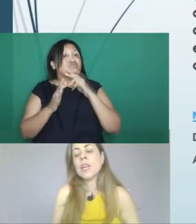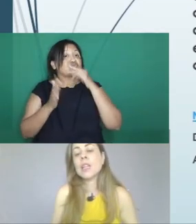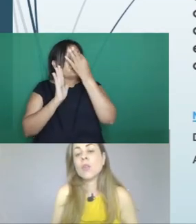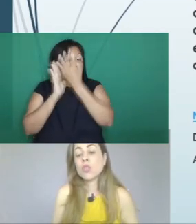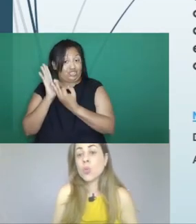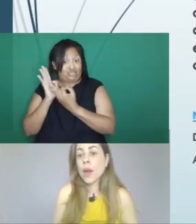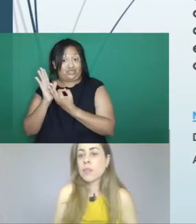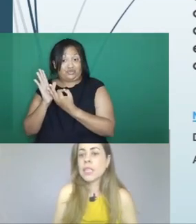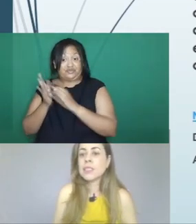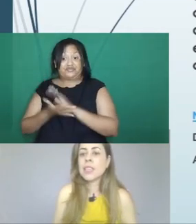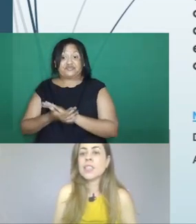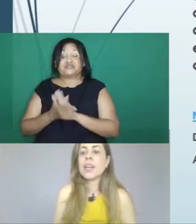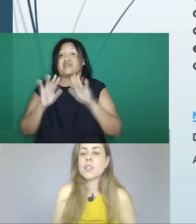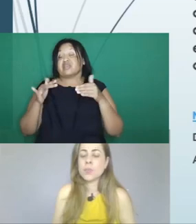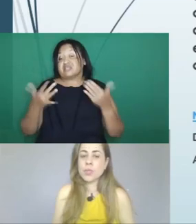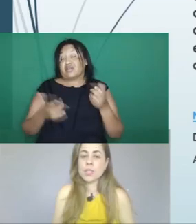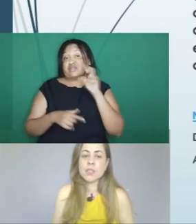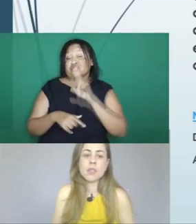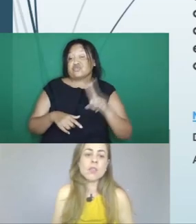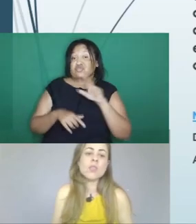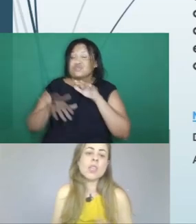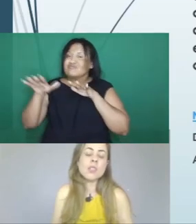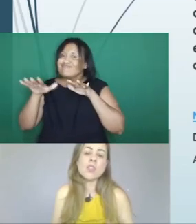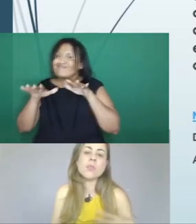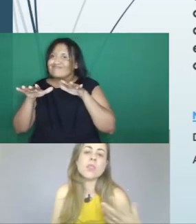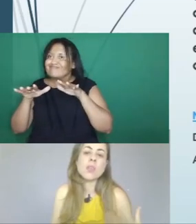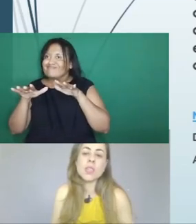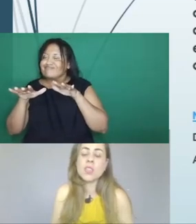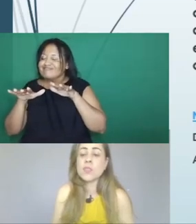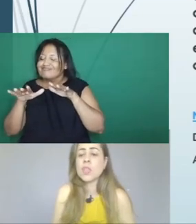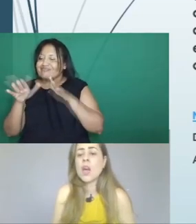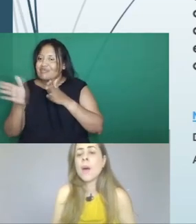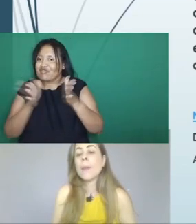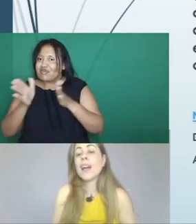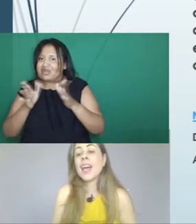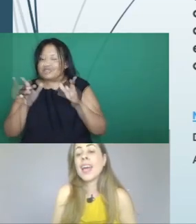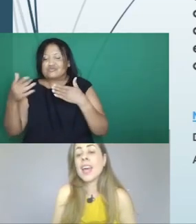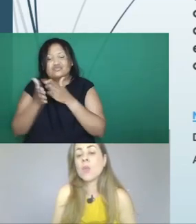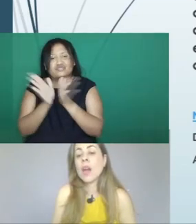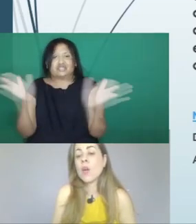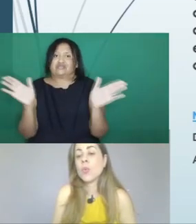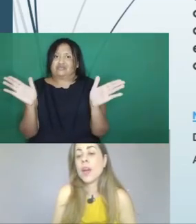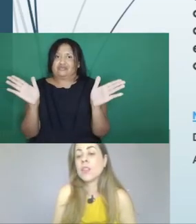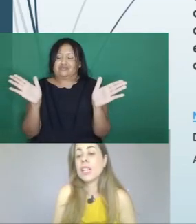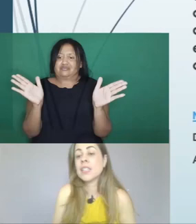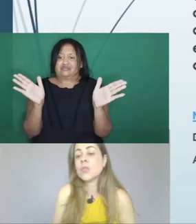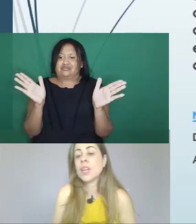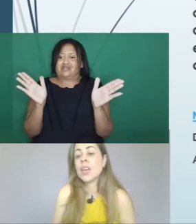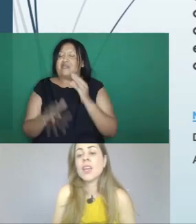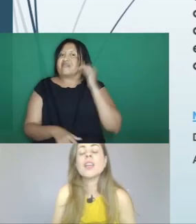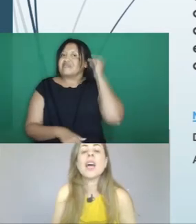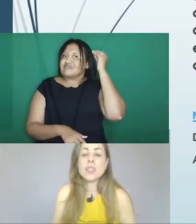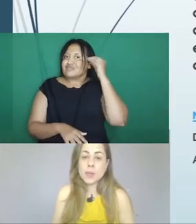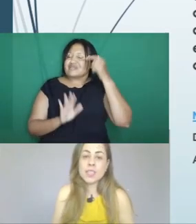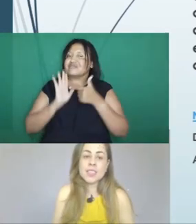então Experience então eles utilizam movimentos repetidos para regular o regulate